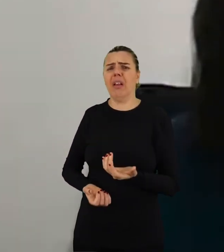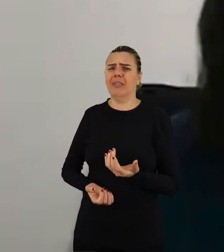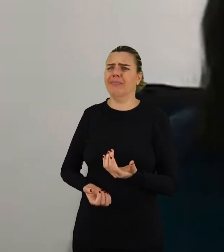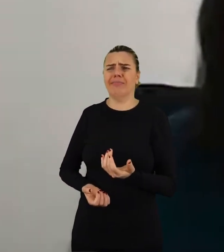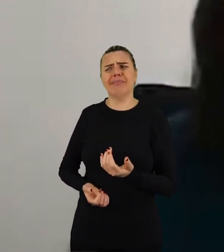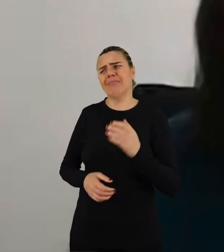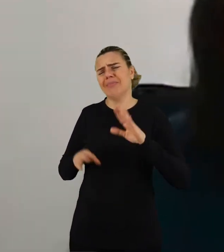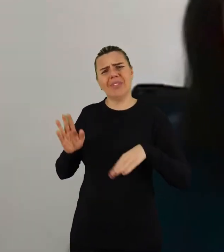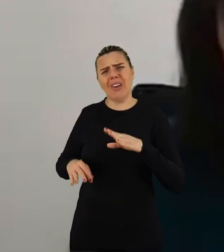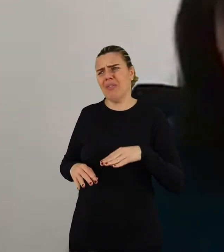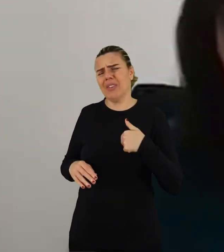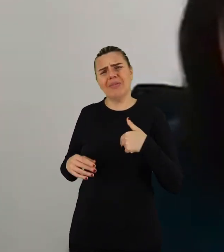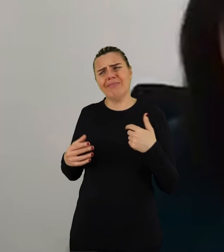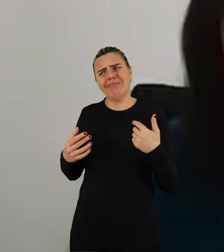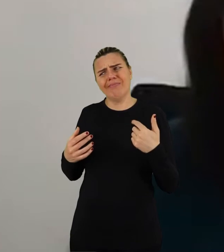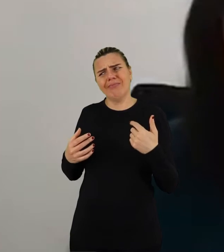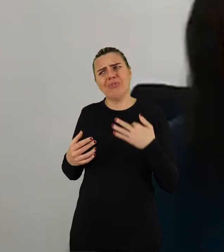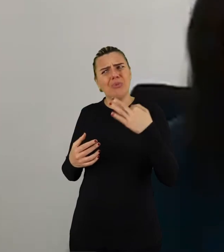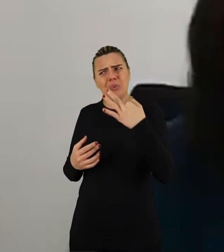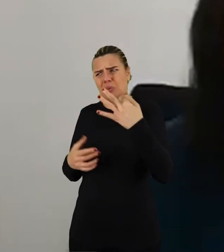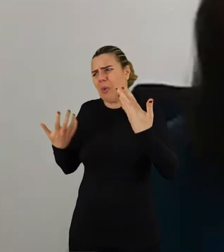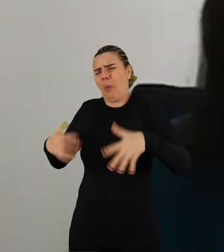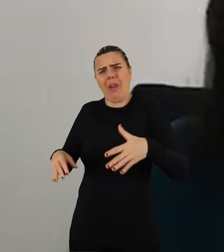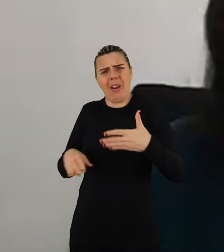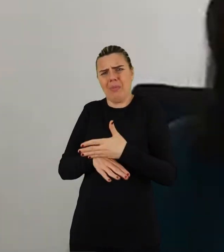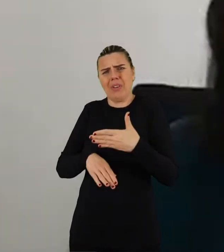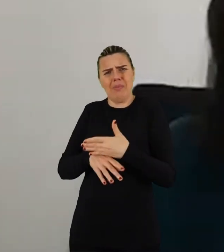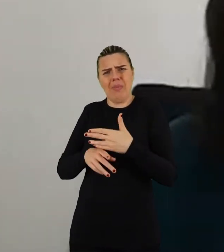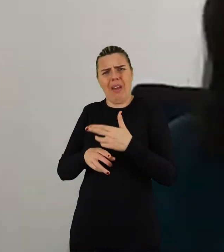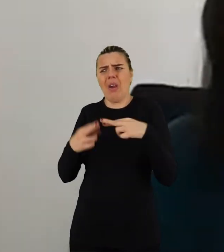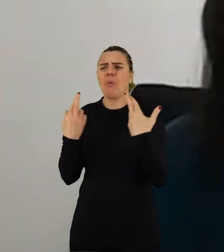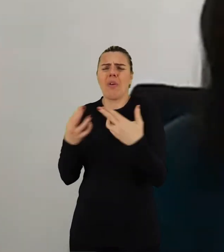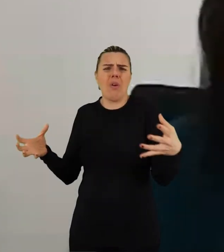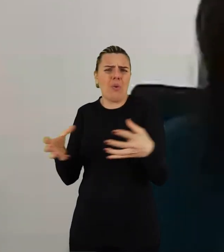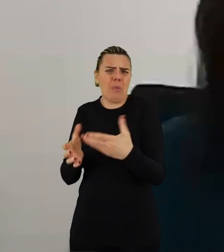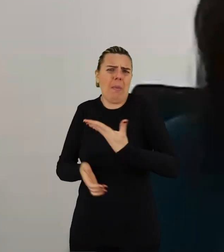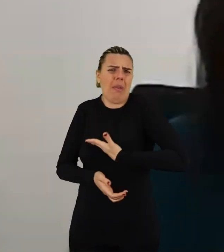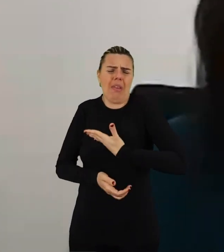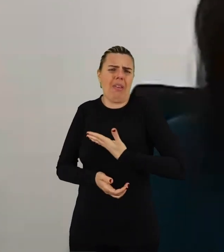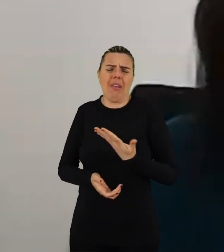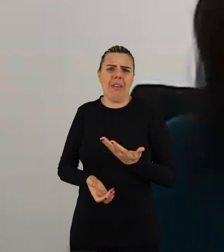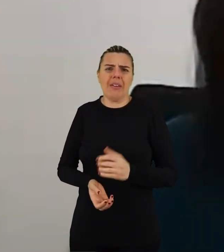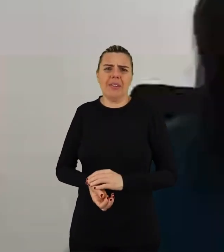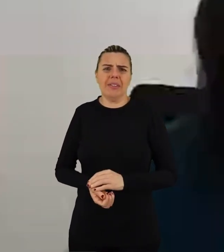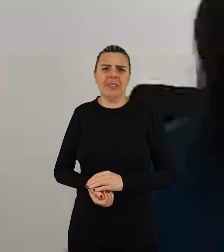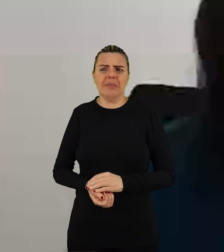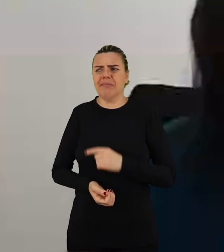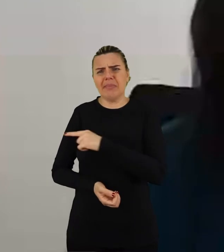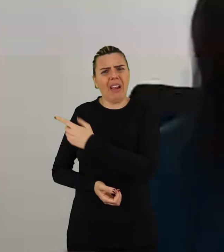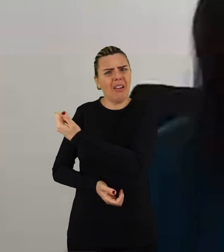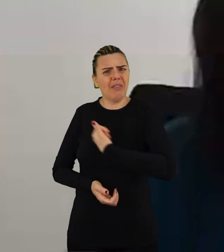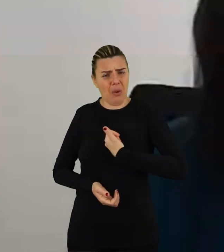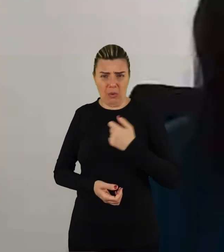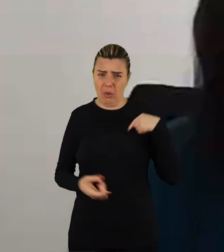que talvez eu não quisesse participar das reuniões com os amigos e ele disse que eu estava louca